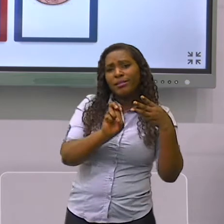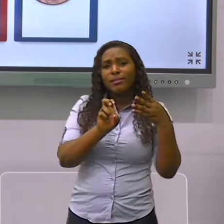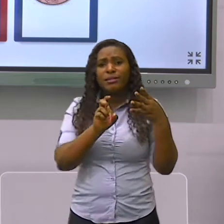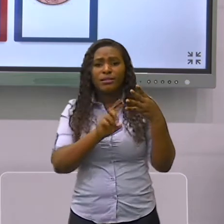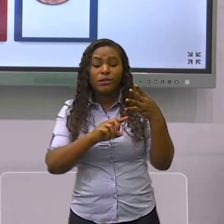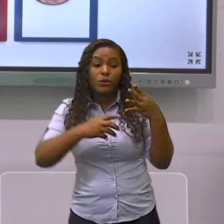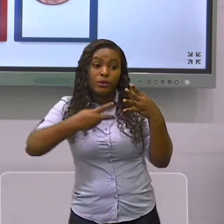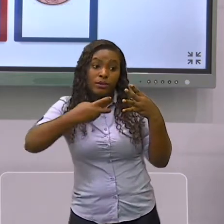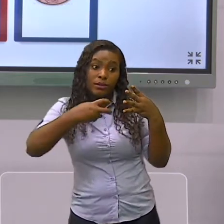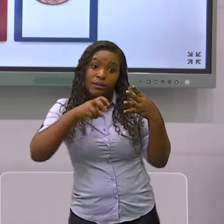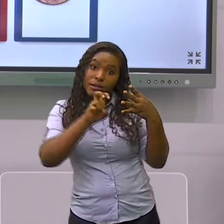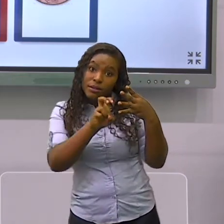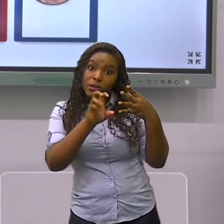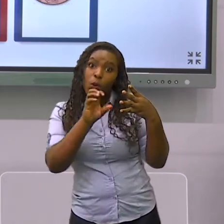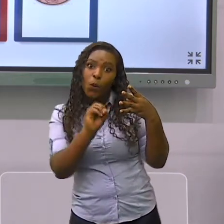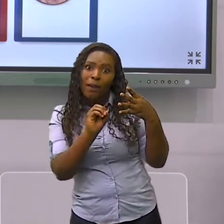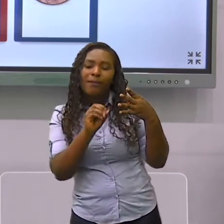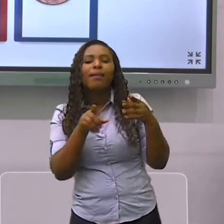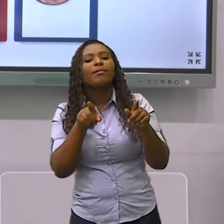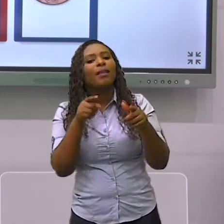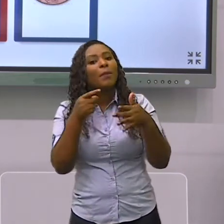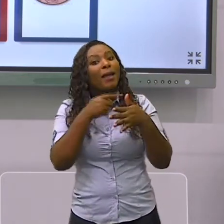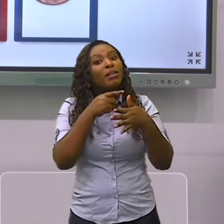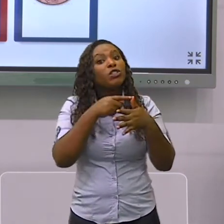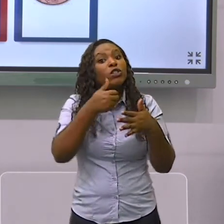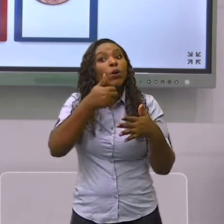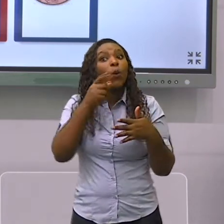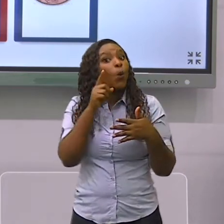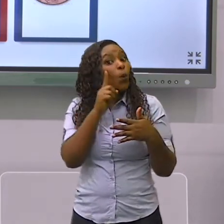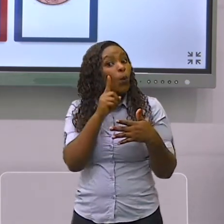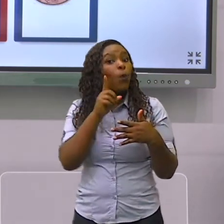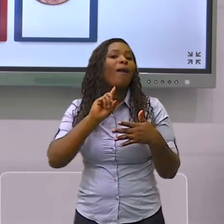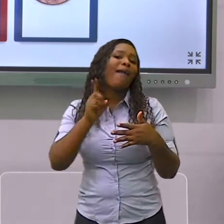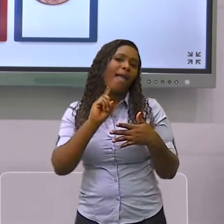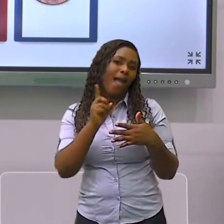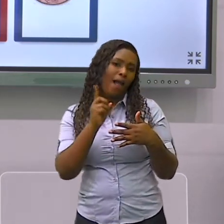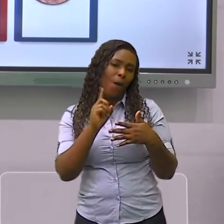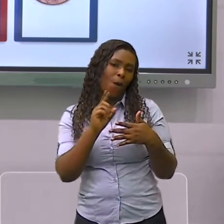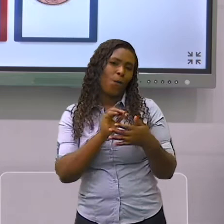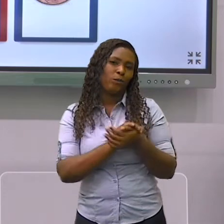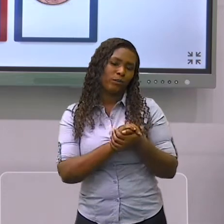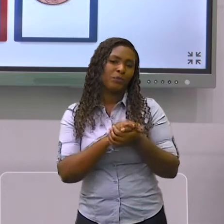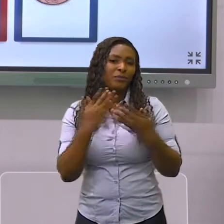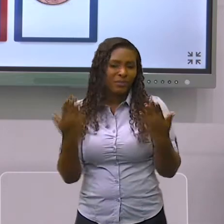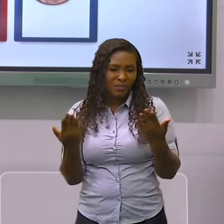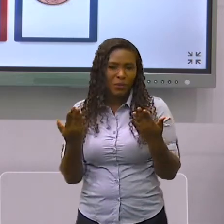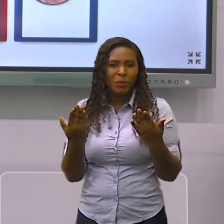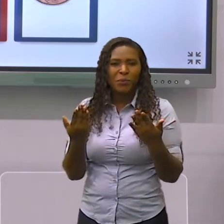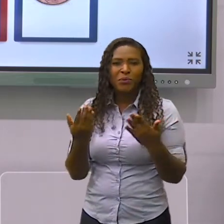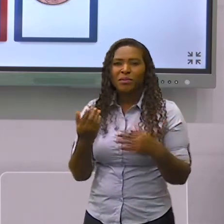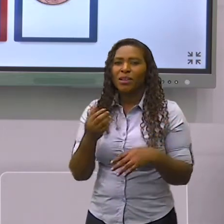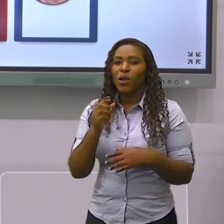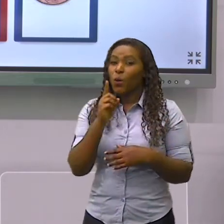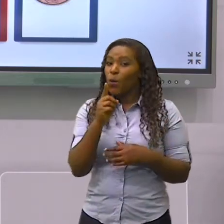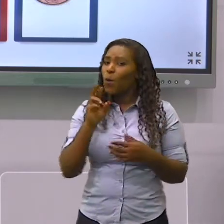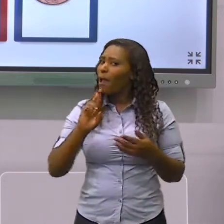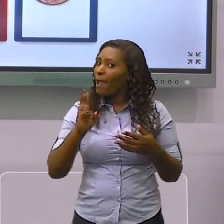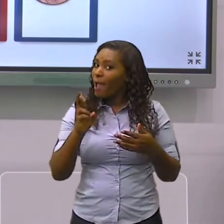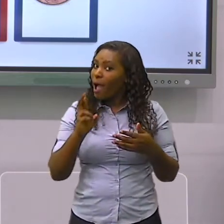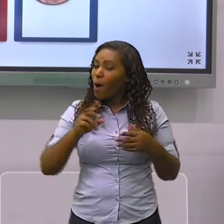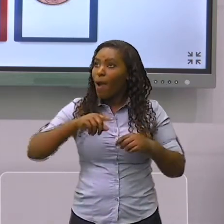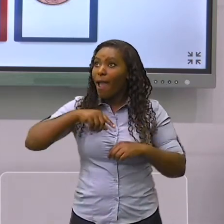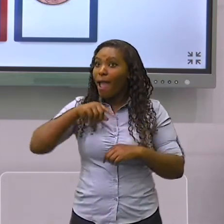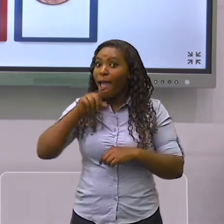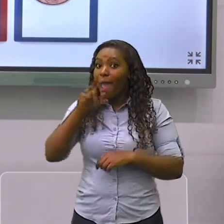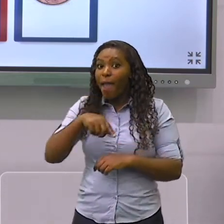50 centavos e a de R$1. A de R$1 é aquela que tem o maior valor. E